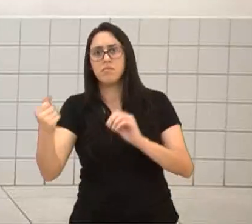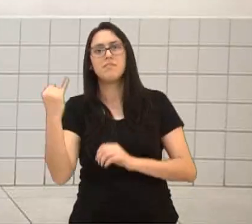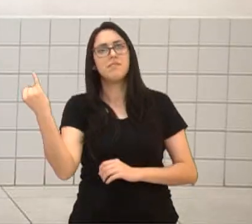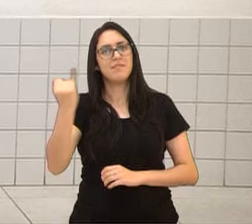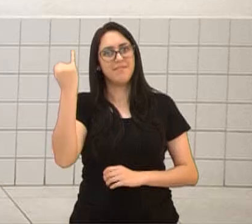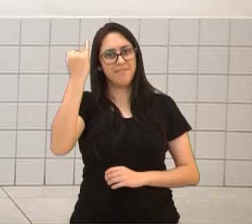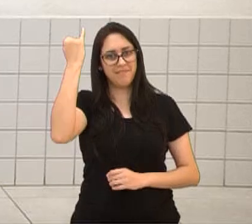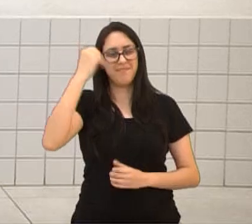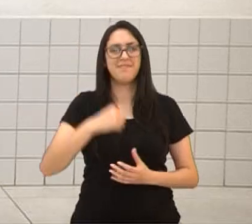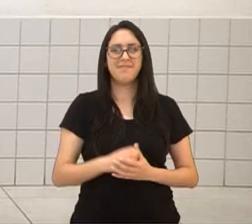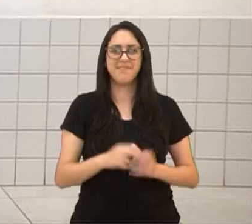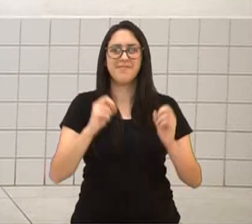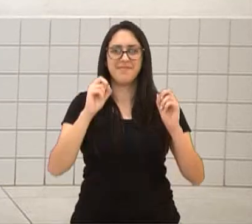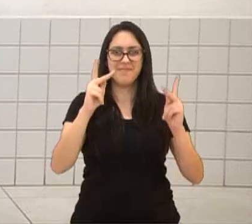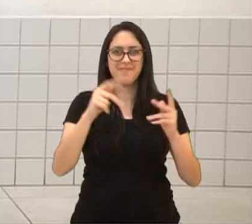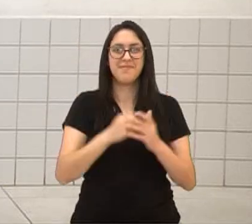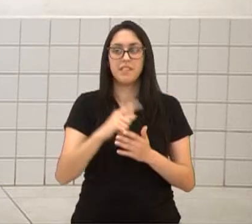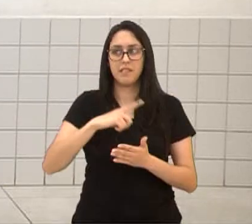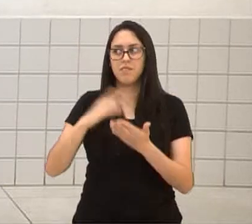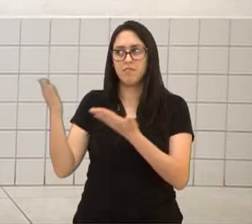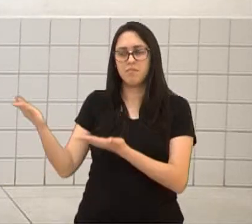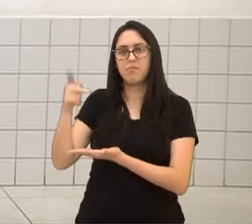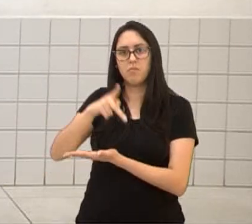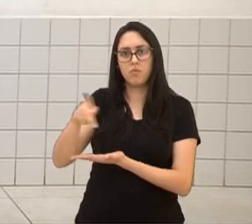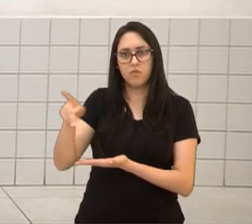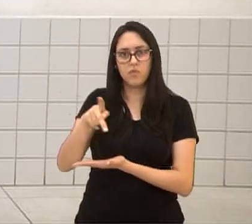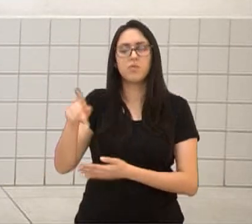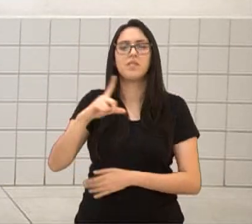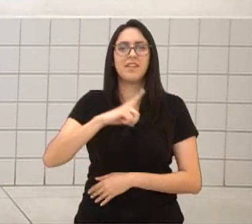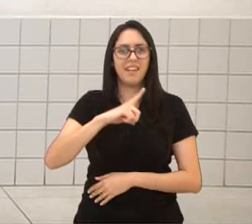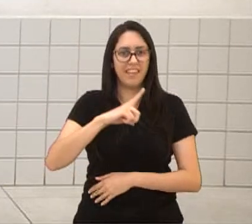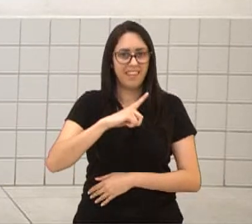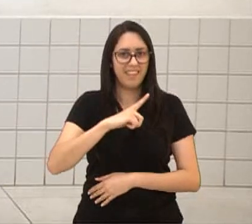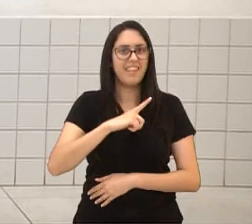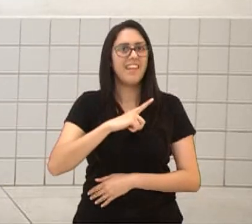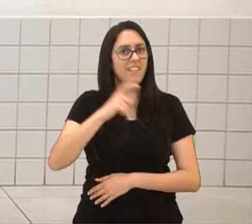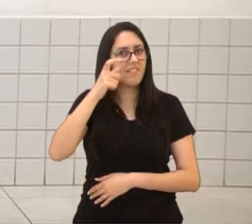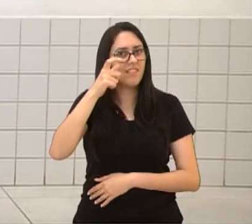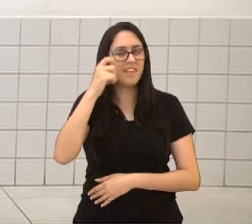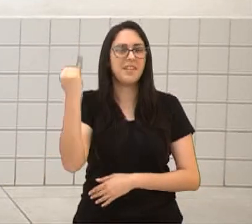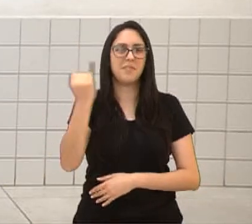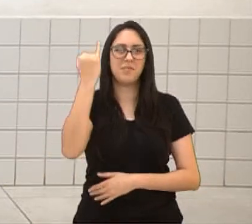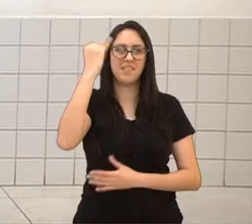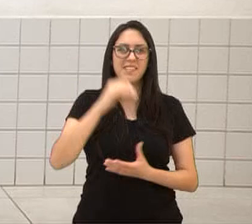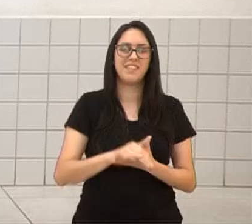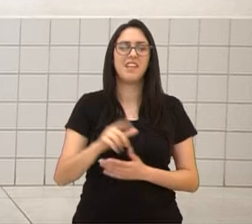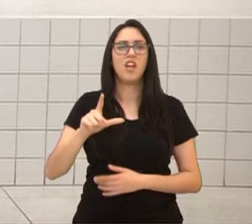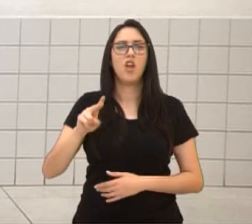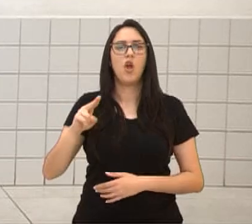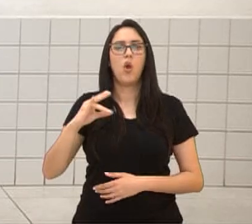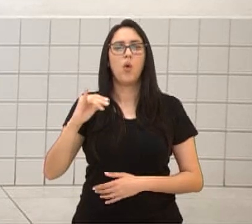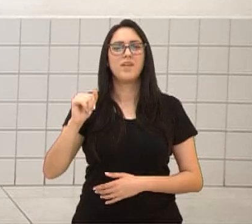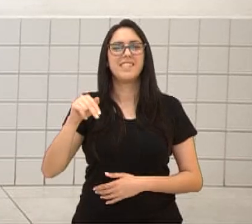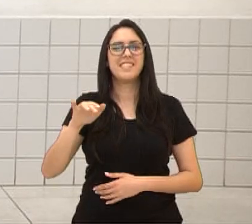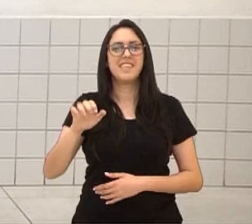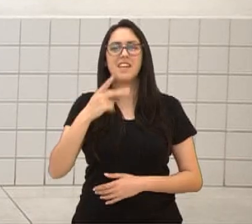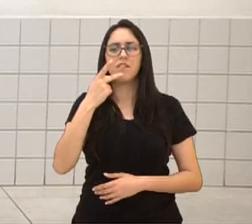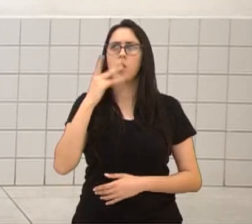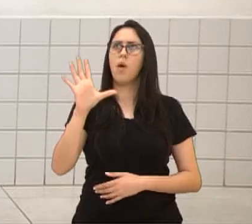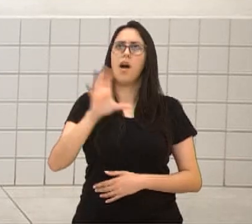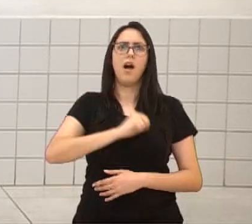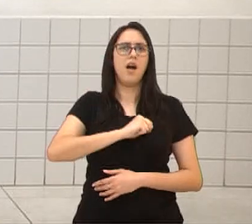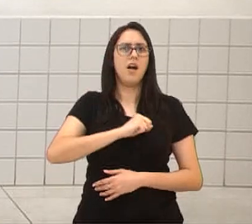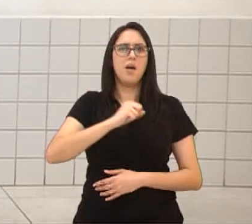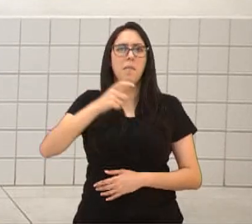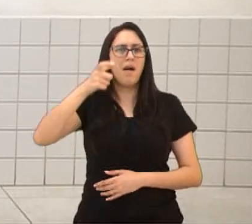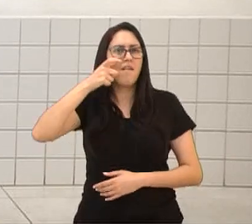ai, ai! A professora Marília está aqui, mas eu estou sempre acompanhando as aulas dela, hein? Luciane está falando aqui que adora a experiência. Vocês assistiram aquela aula que